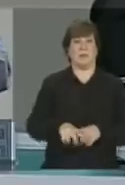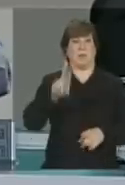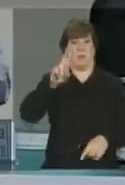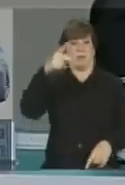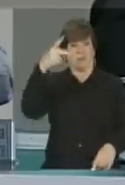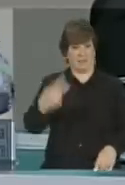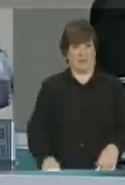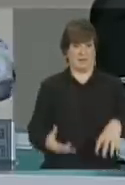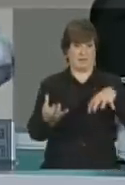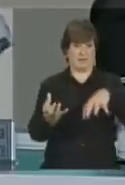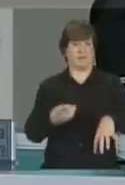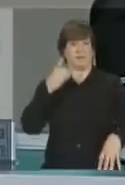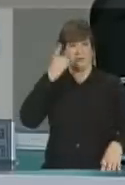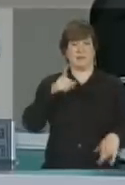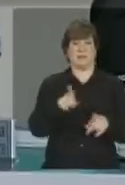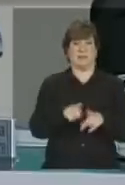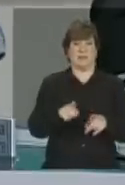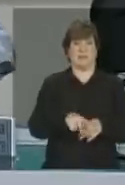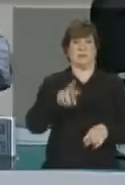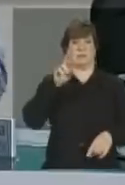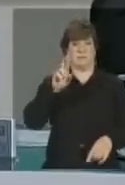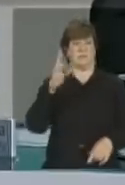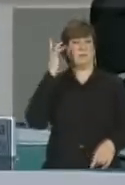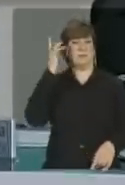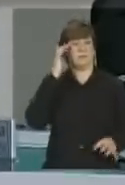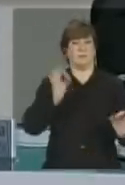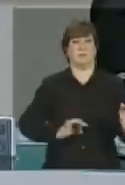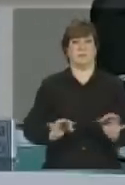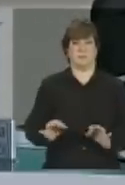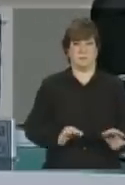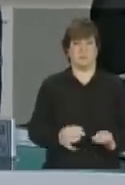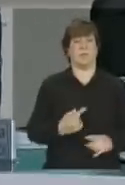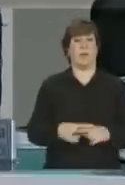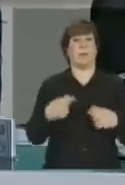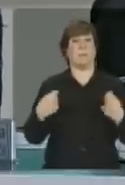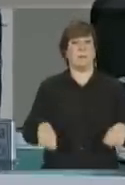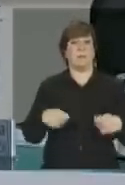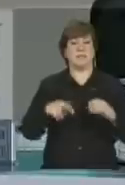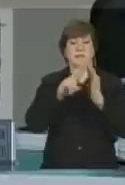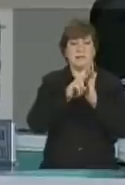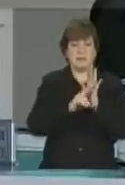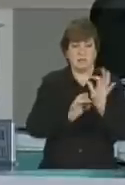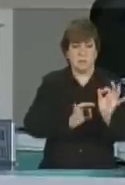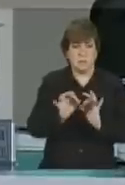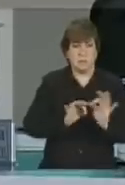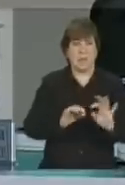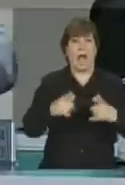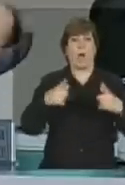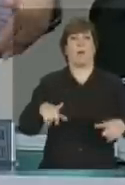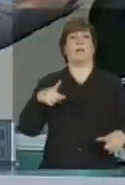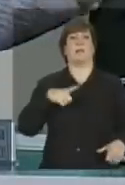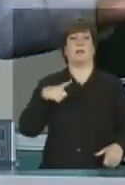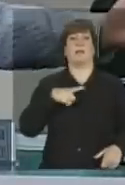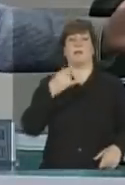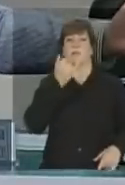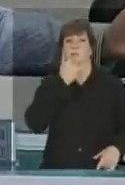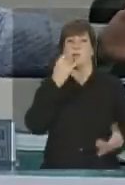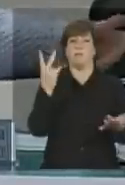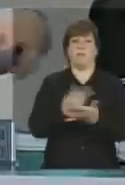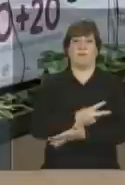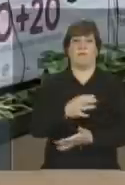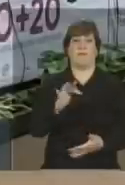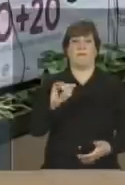Executivo, os papéis são estratégicos, porque você vai ter que regular onde tem falha de mercado, se você for para uma teoria econômica